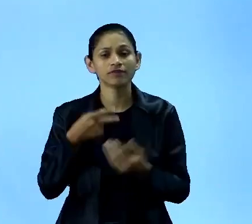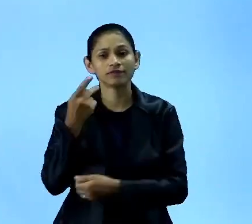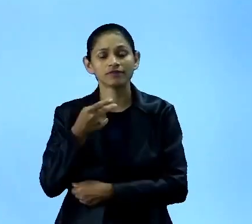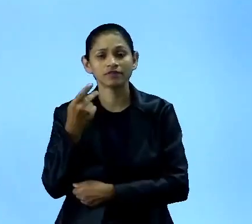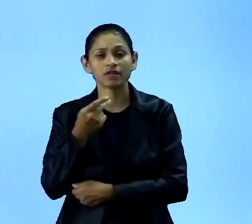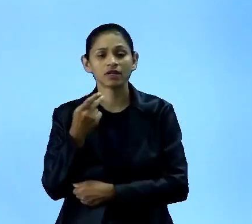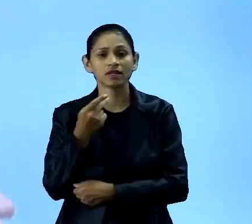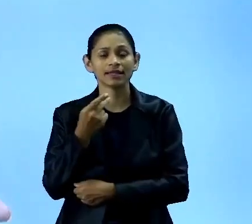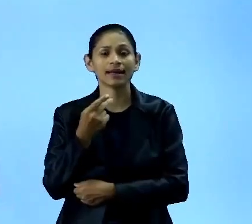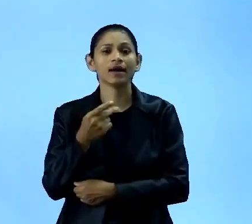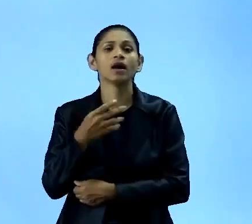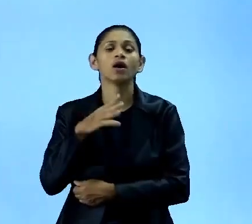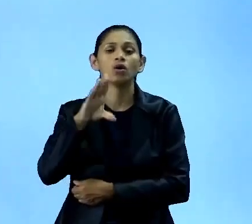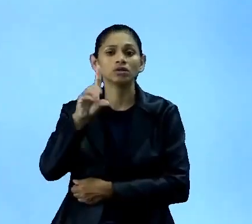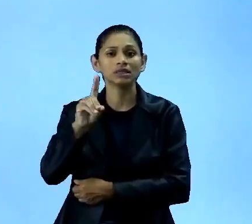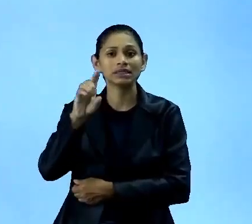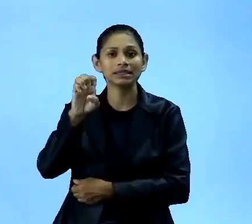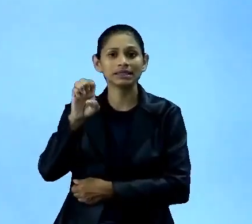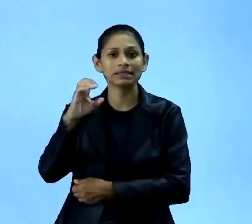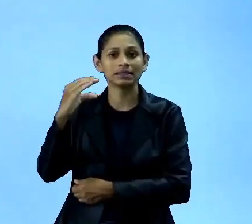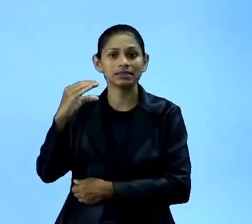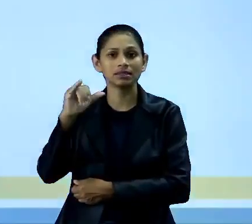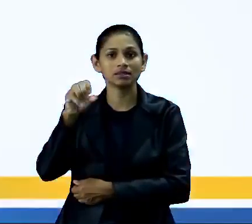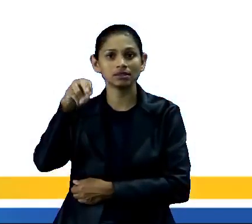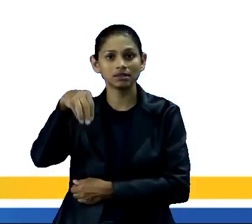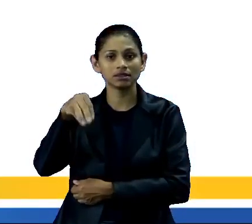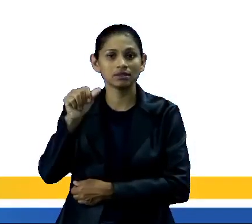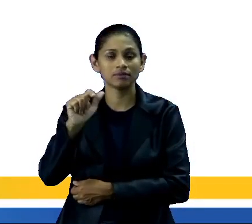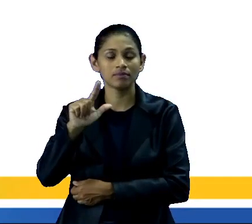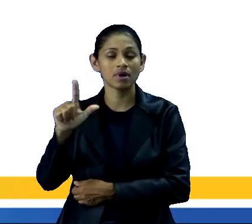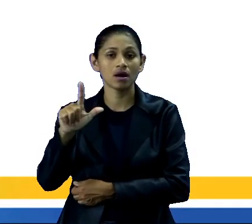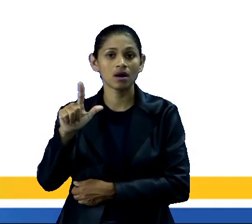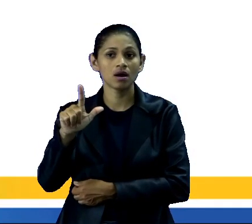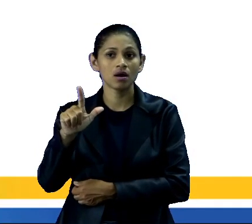esses decimais? Vamos relembrar?